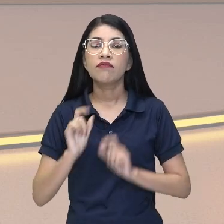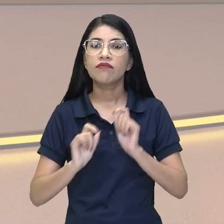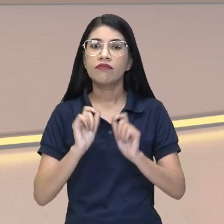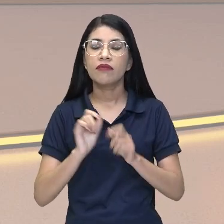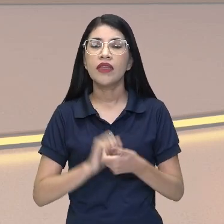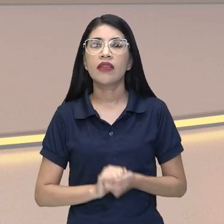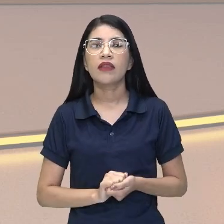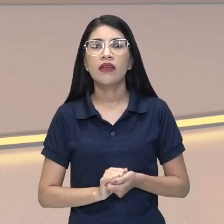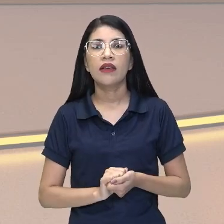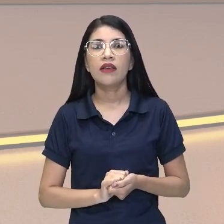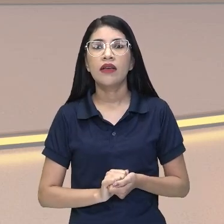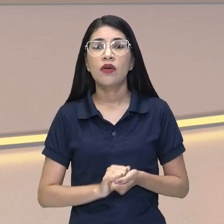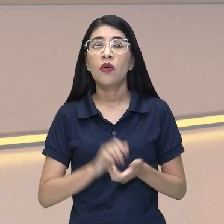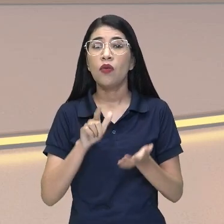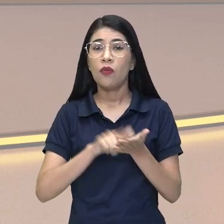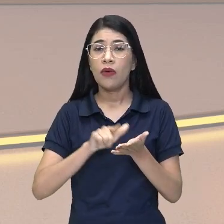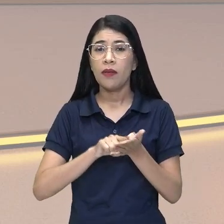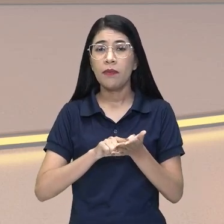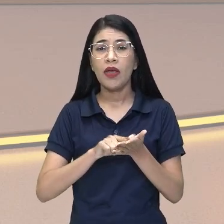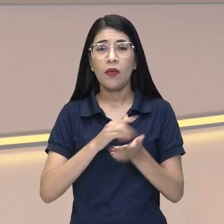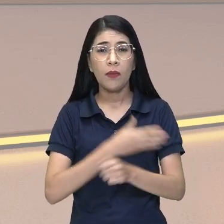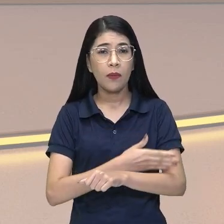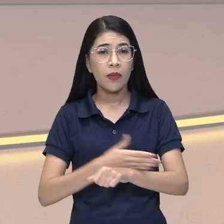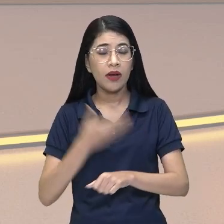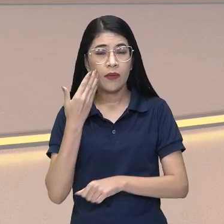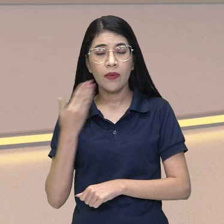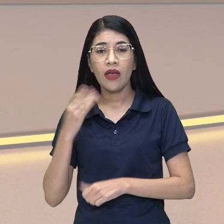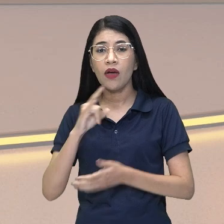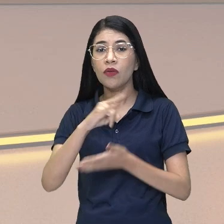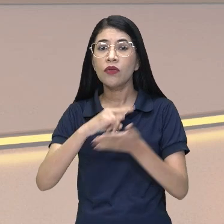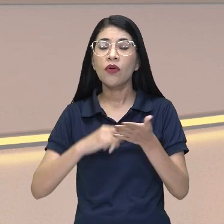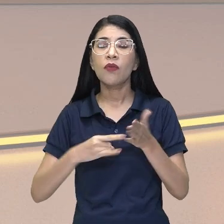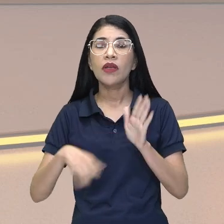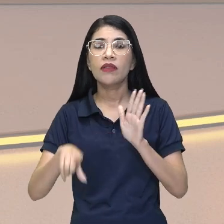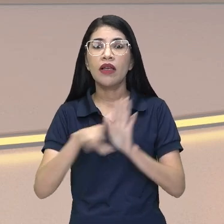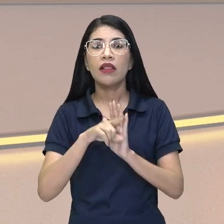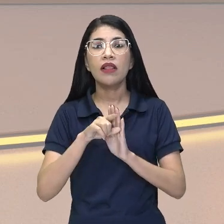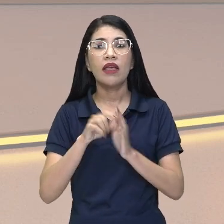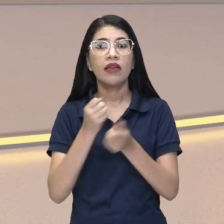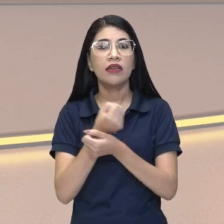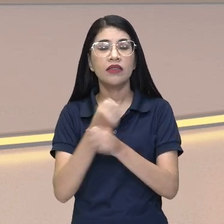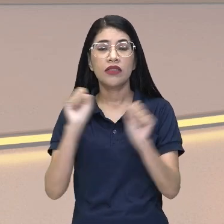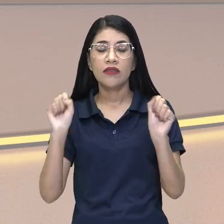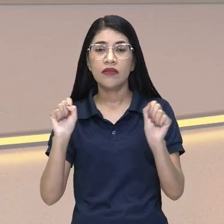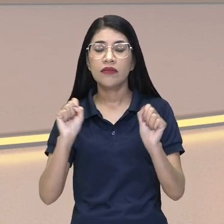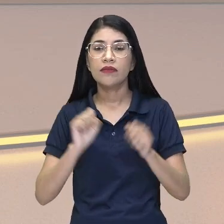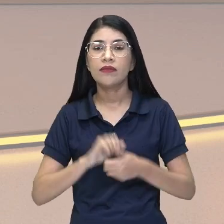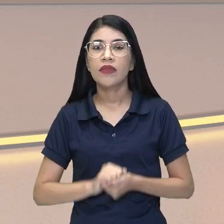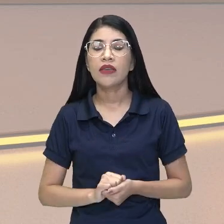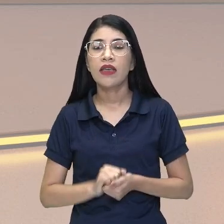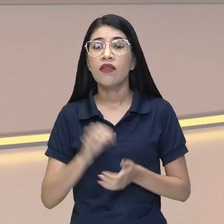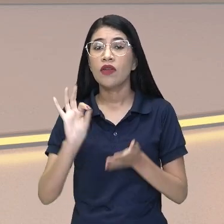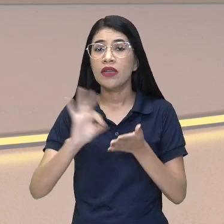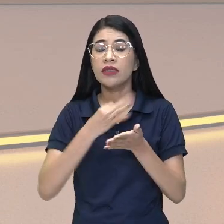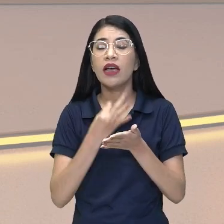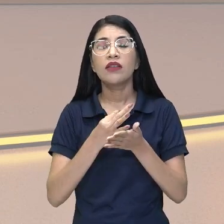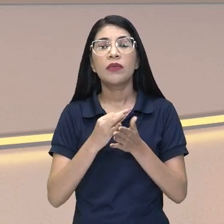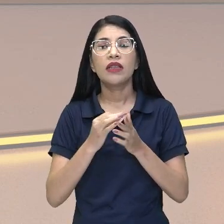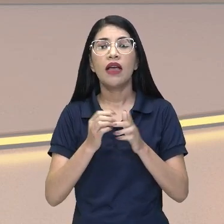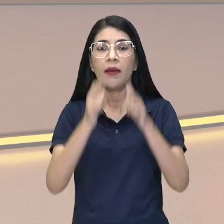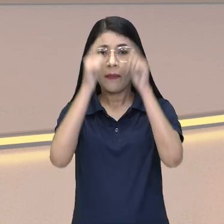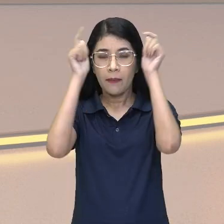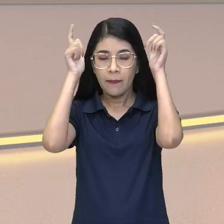papel que está aqui do lado branco, é o documento da lei, né, da Lei Áurea, que foi assinada aí que foi promulgada aí pela